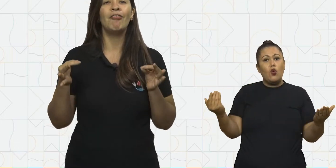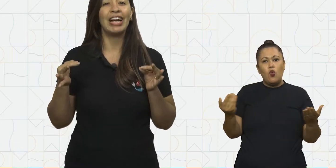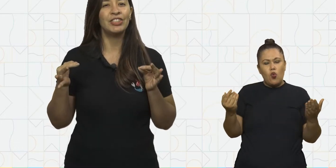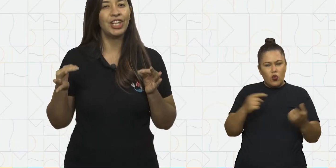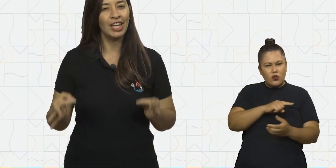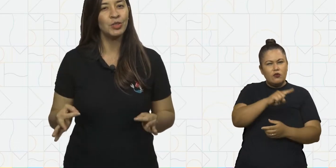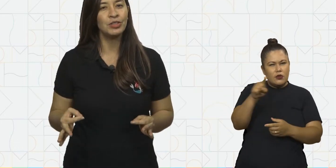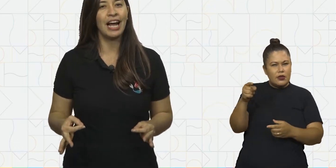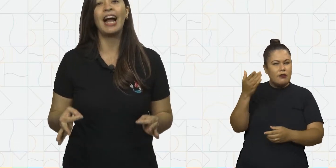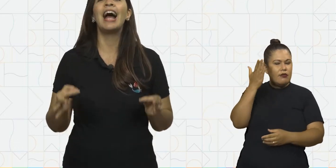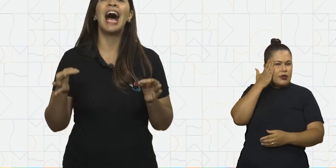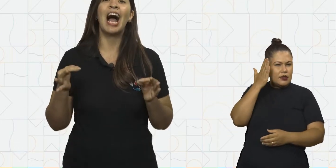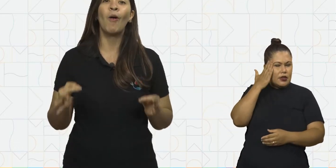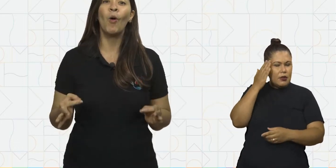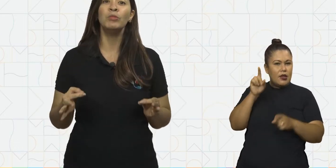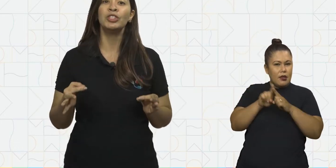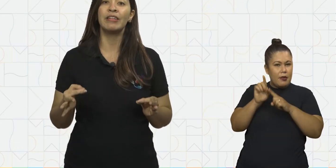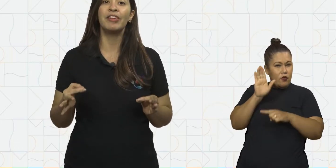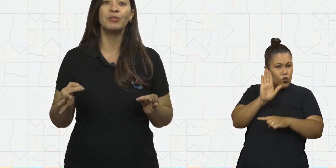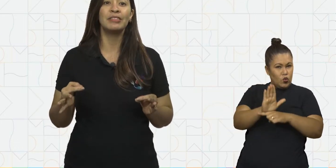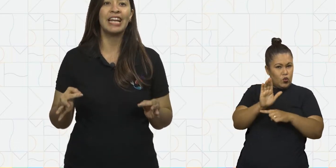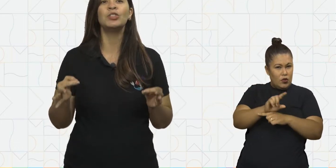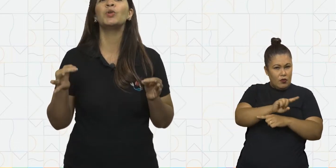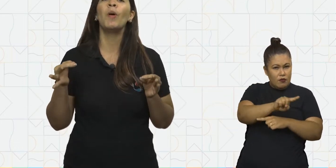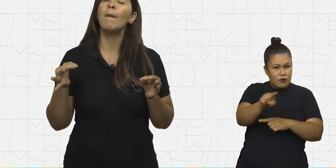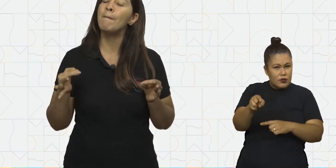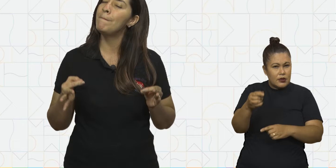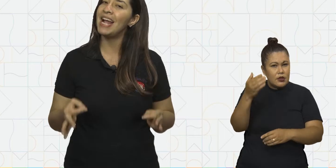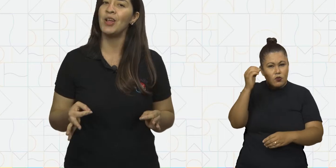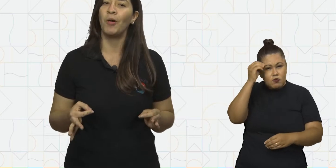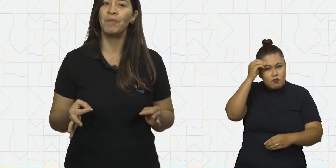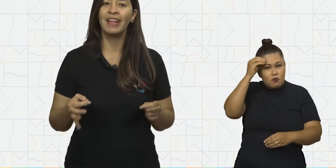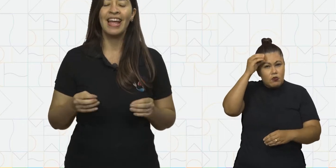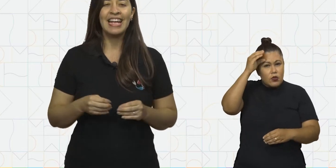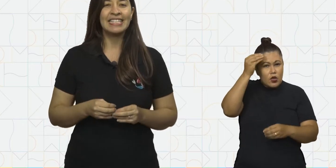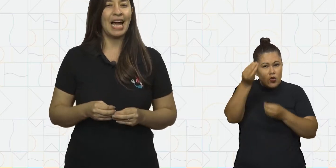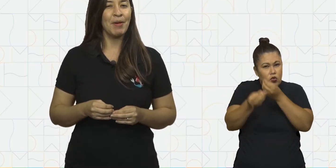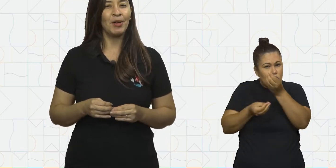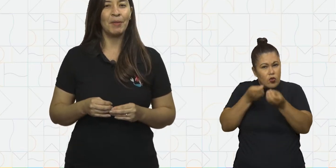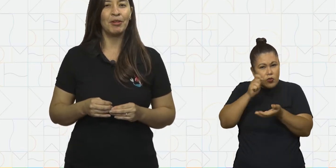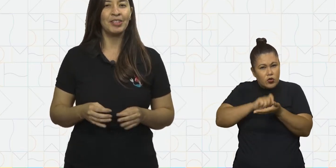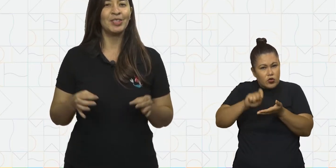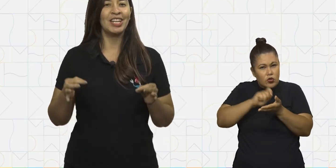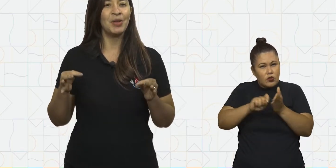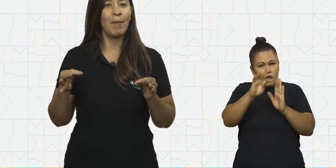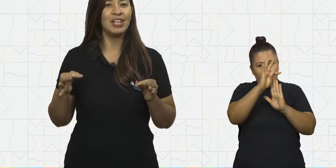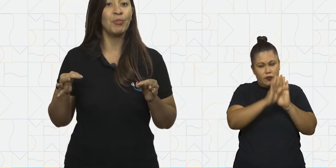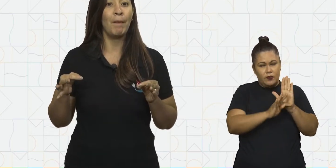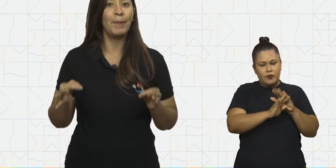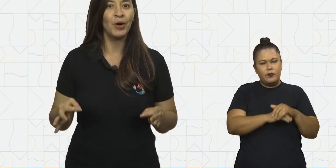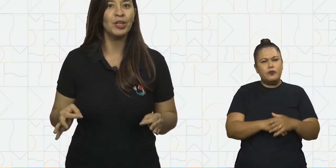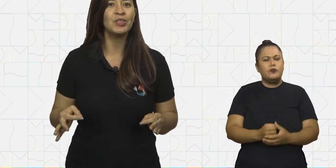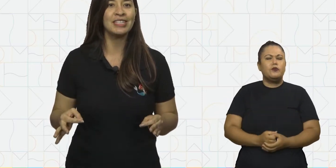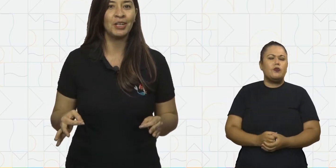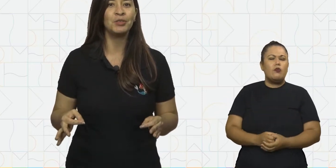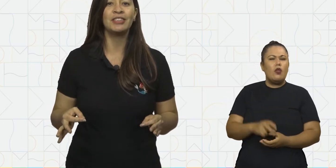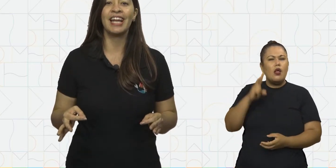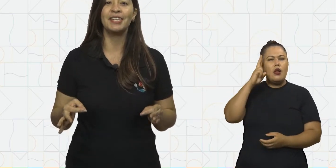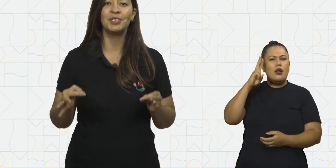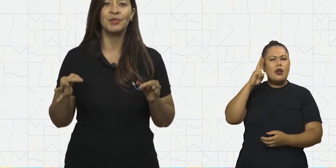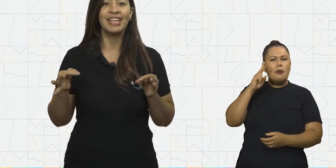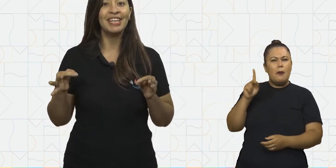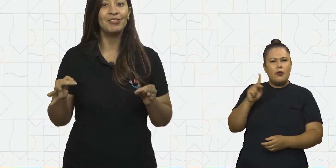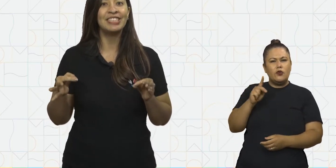aula vai te ajudar a como escrever um texto melhor. Sabe quando a professora te pede uma produção